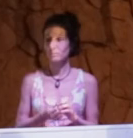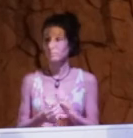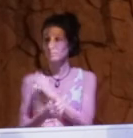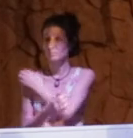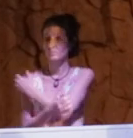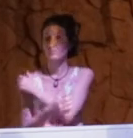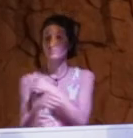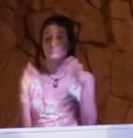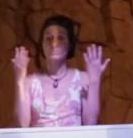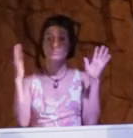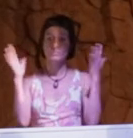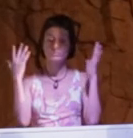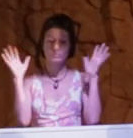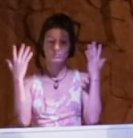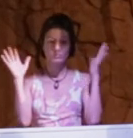isso. Obrigado. Então,